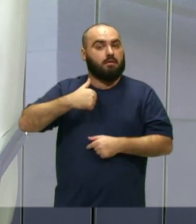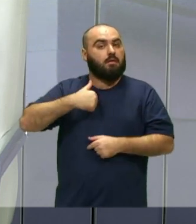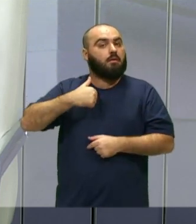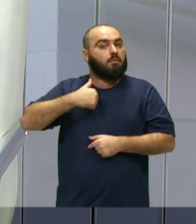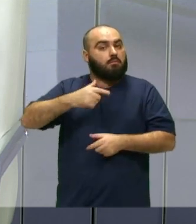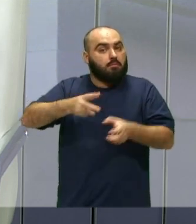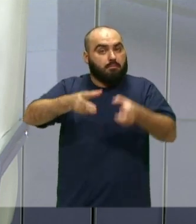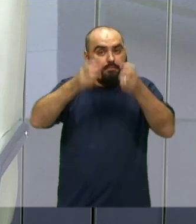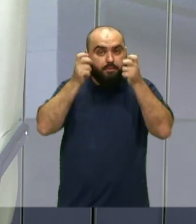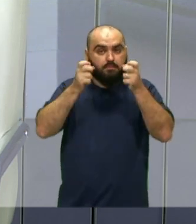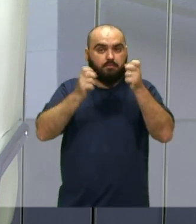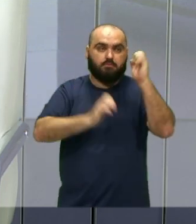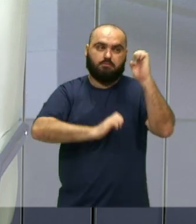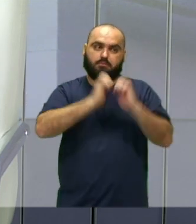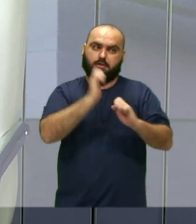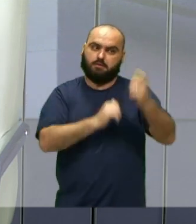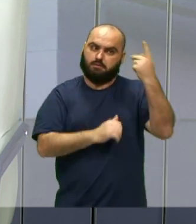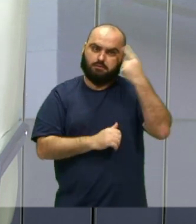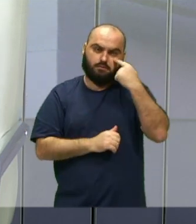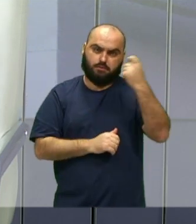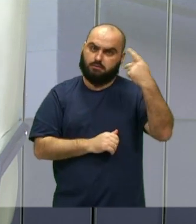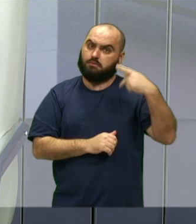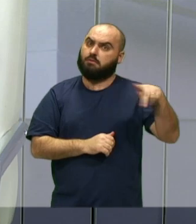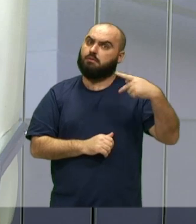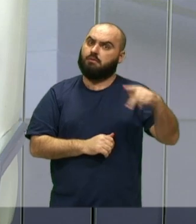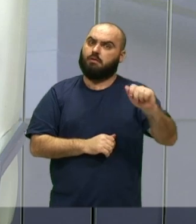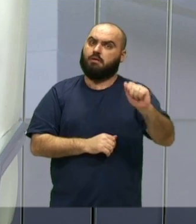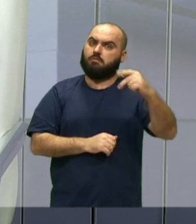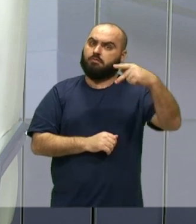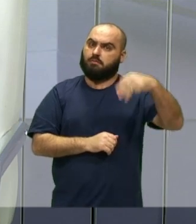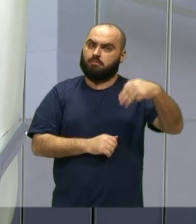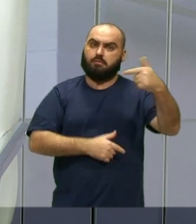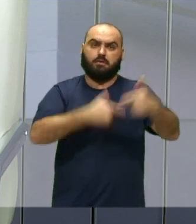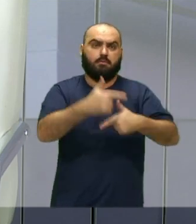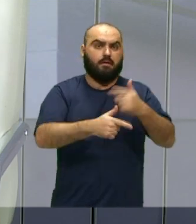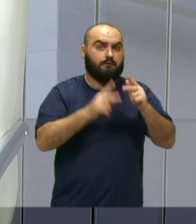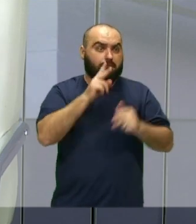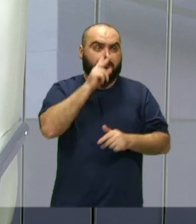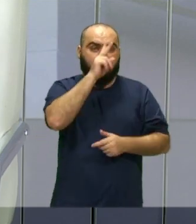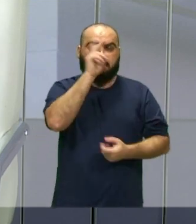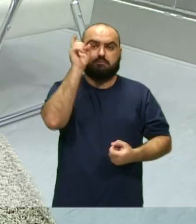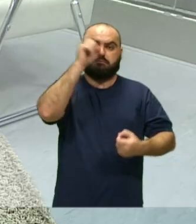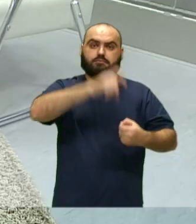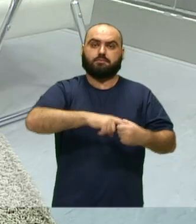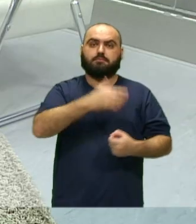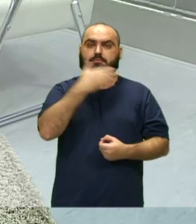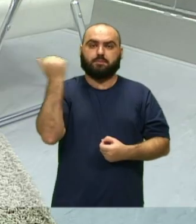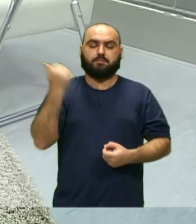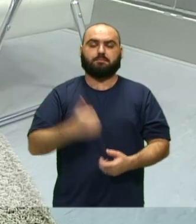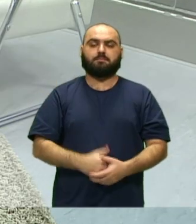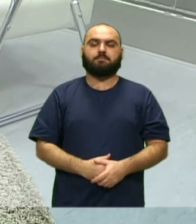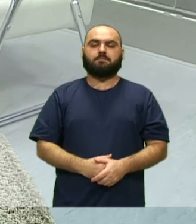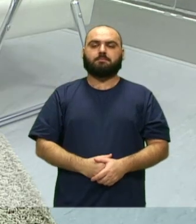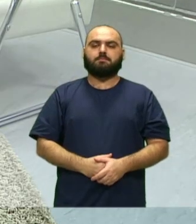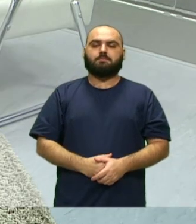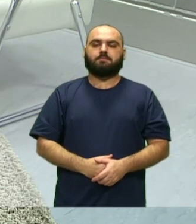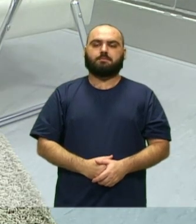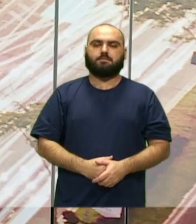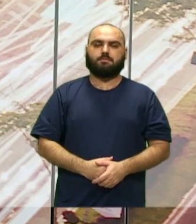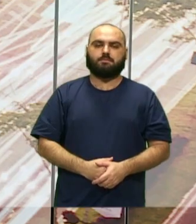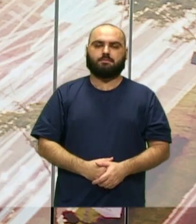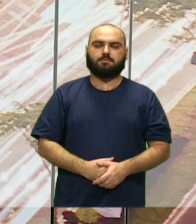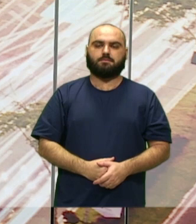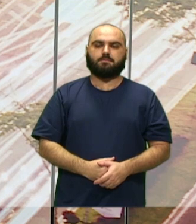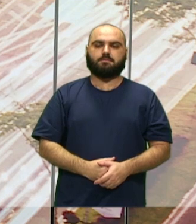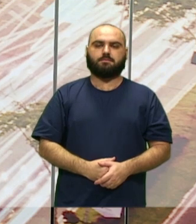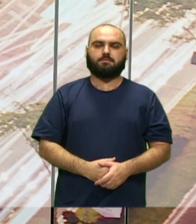empresa, até porque é do interesse dela, né, trabalhando forte para que isso melhore. Vereadora, vamos voltar um pouquinho, antes de seguir com